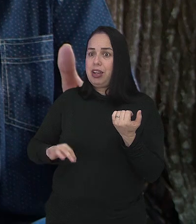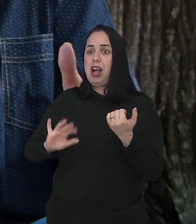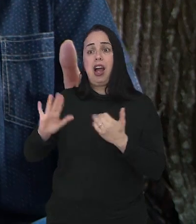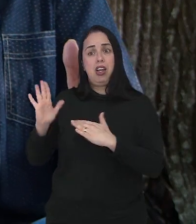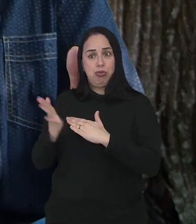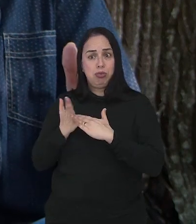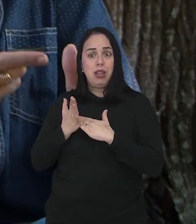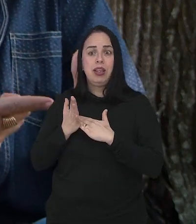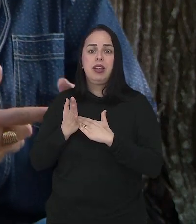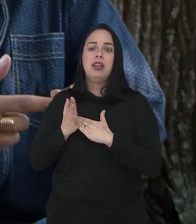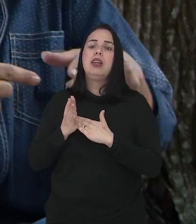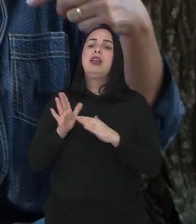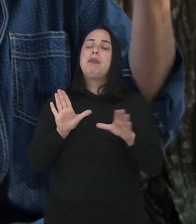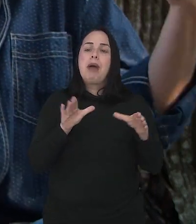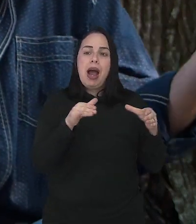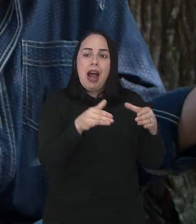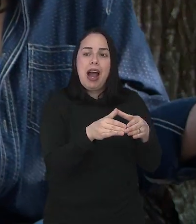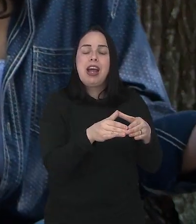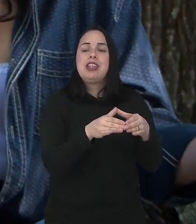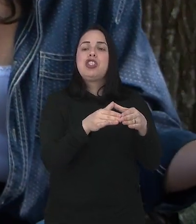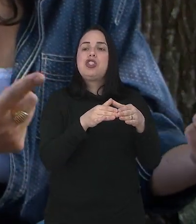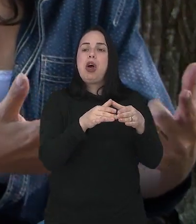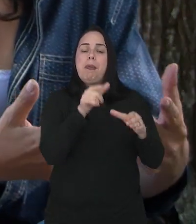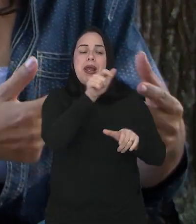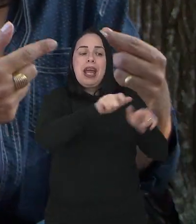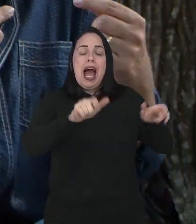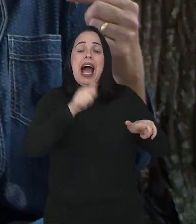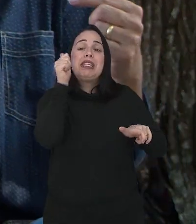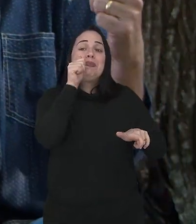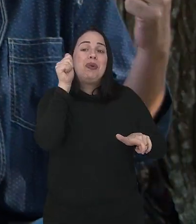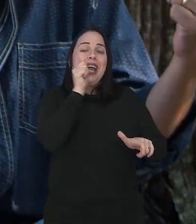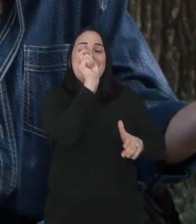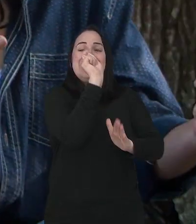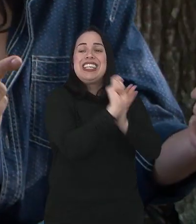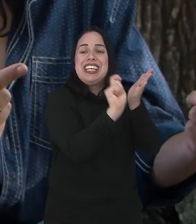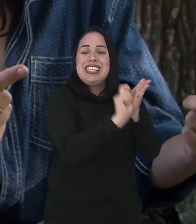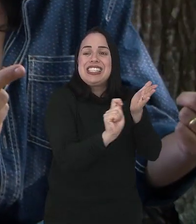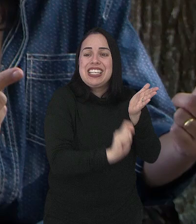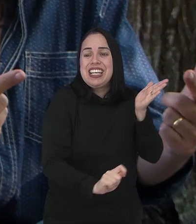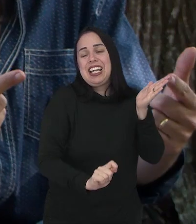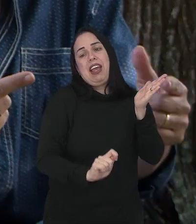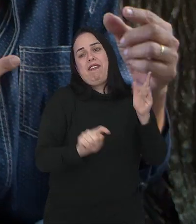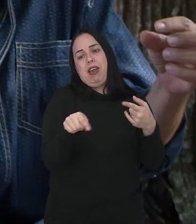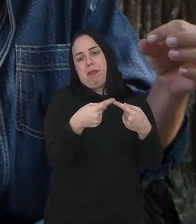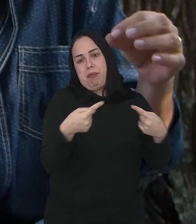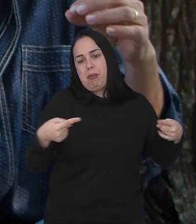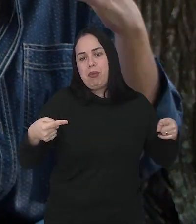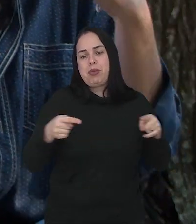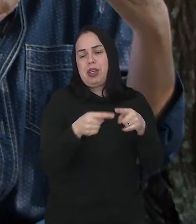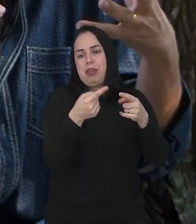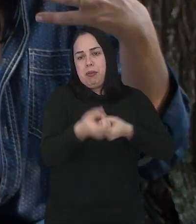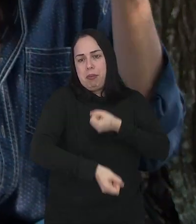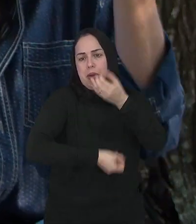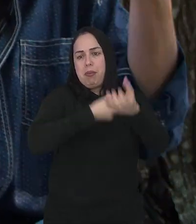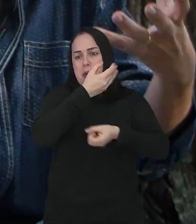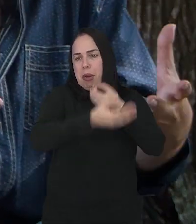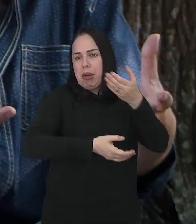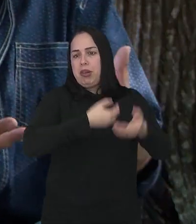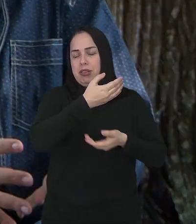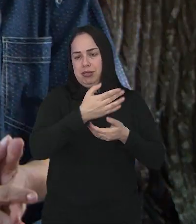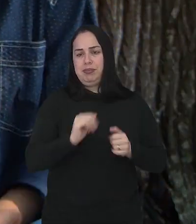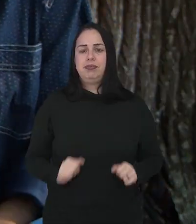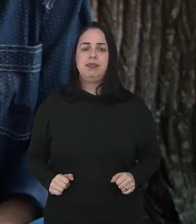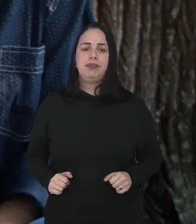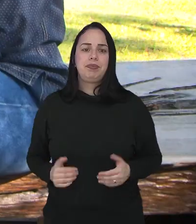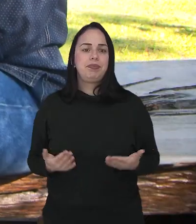na banda, mas Cantautoras é sobre as compositoras, é sobre a narrativa feminina, as músicas que saíram da